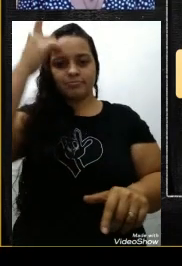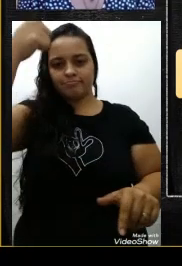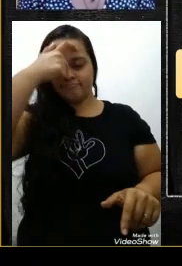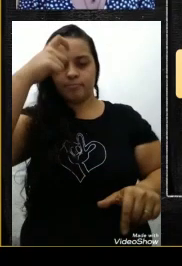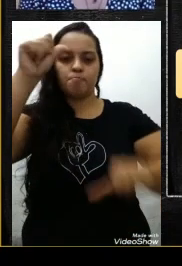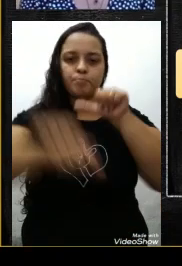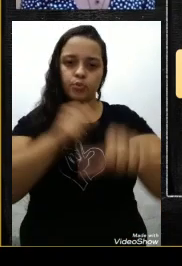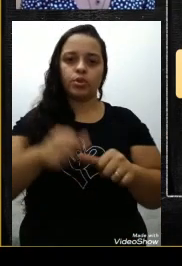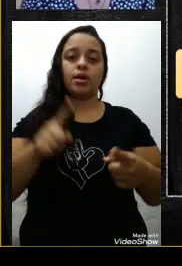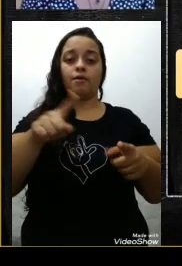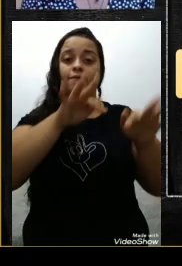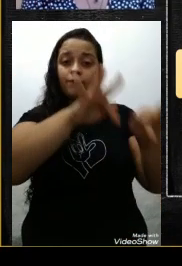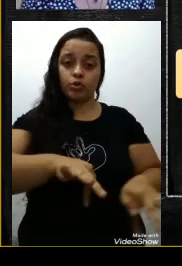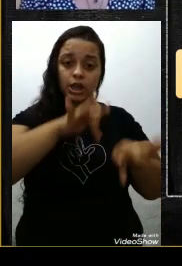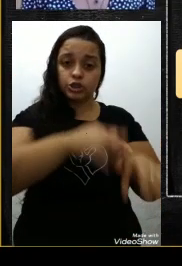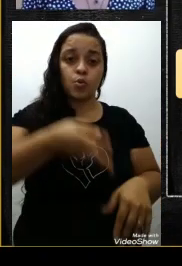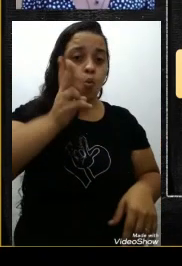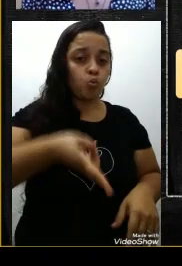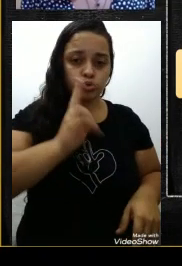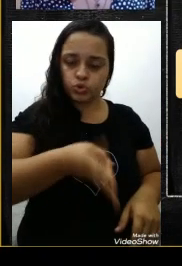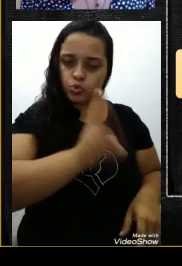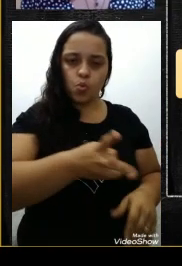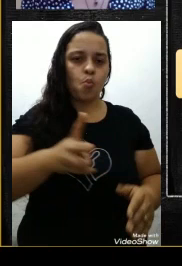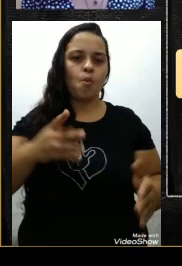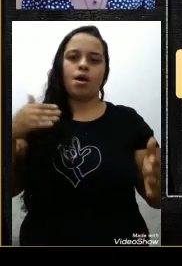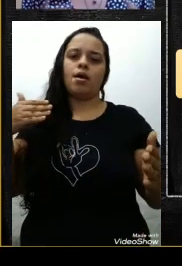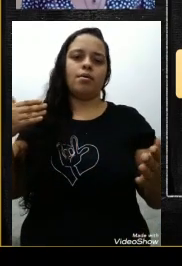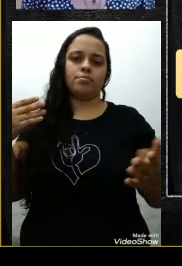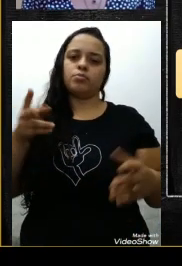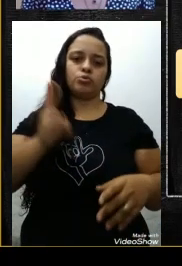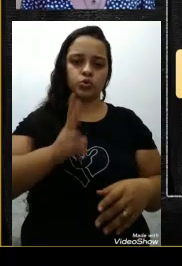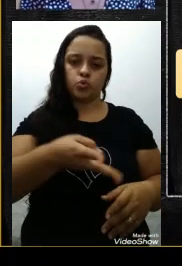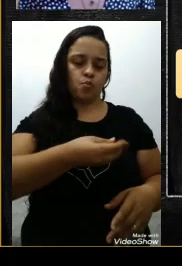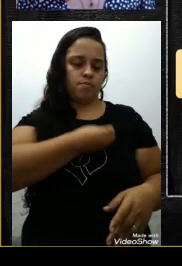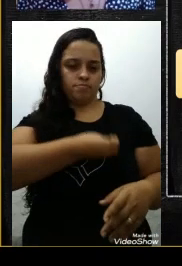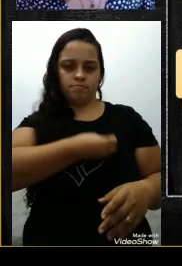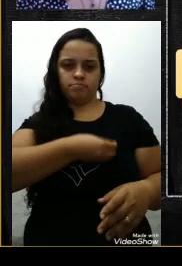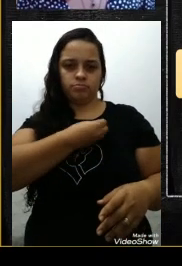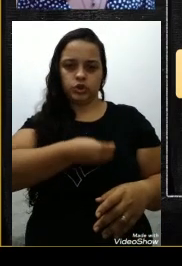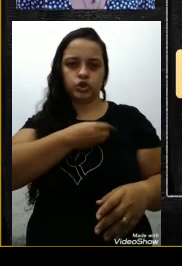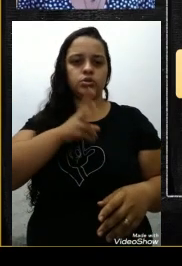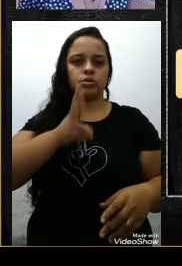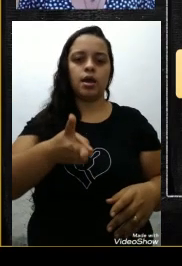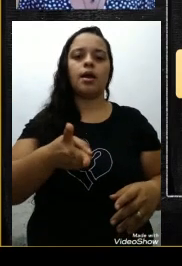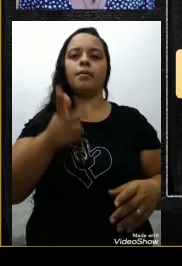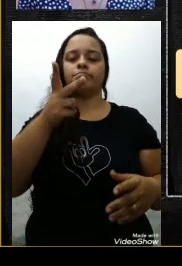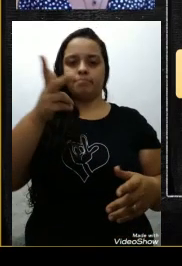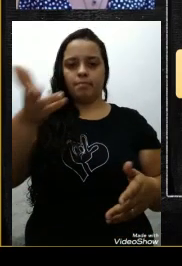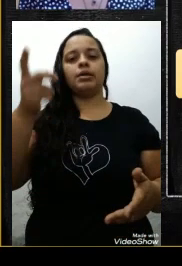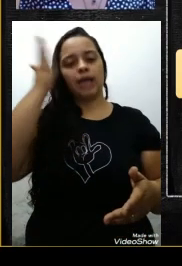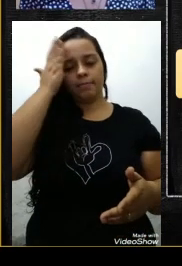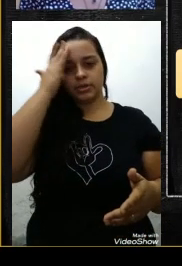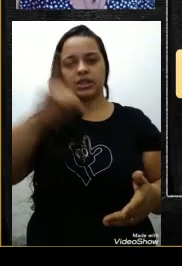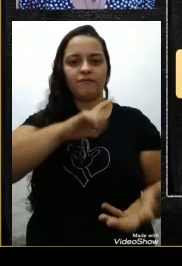O feudalismo não deixa de existir com a crise do século XIV. Tomem muito cuidado com isso também, tá? Apesar de ter